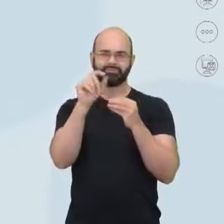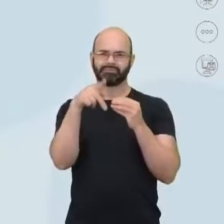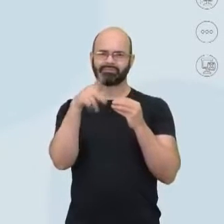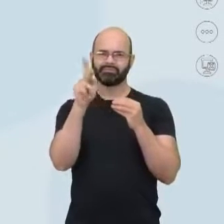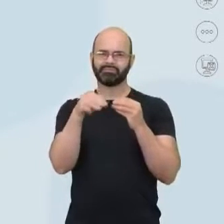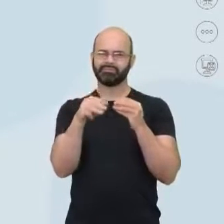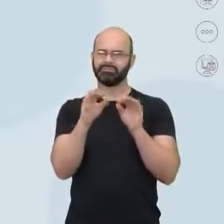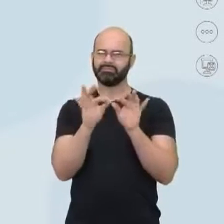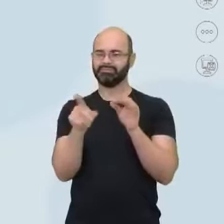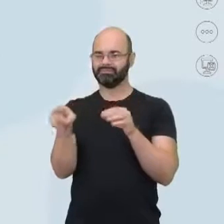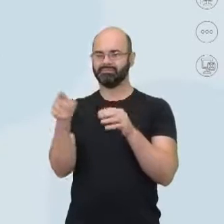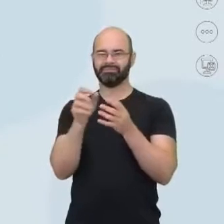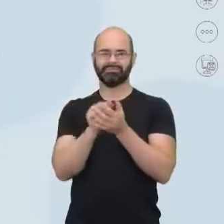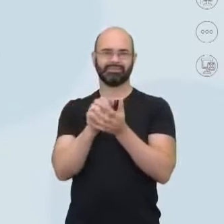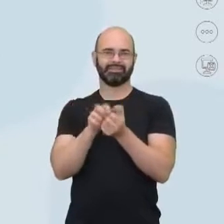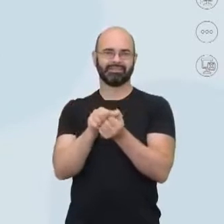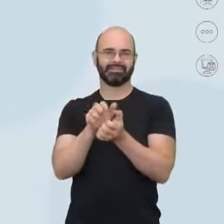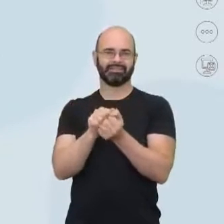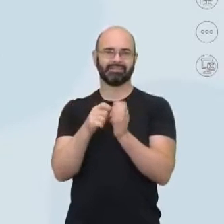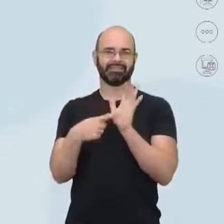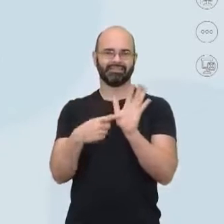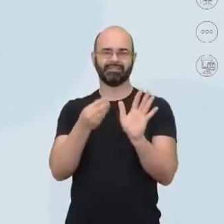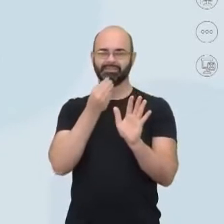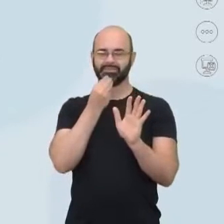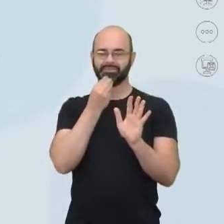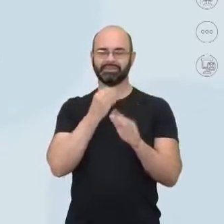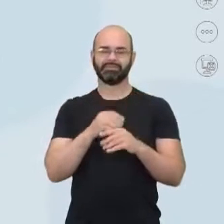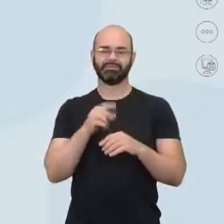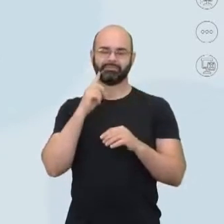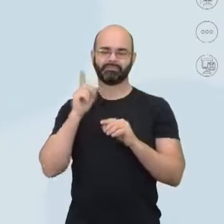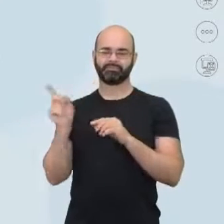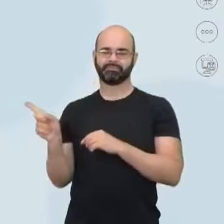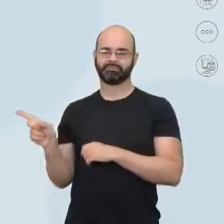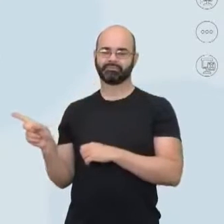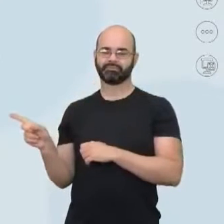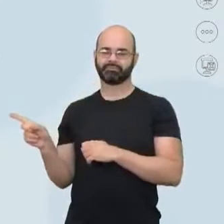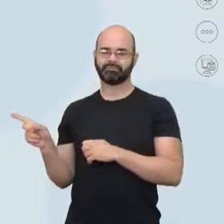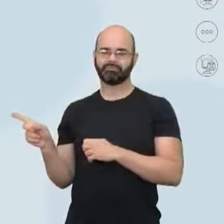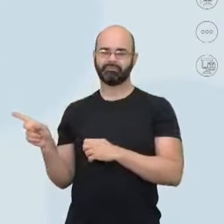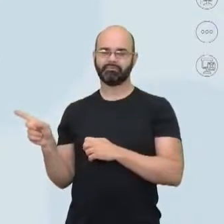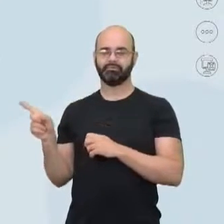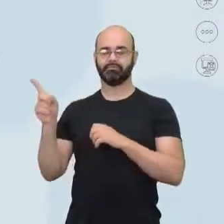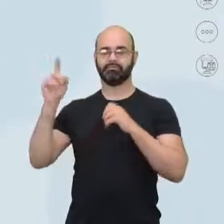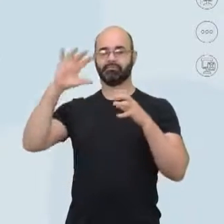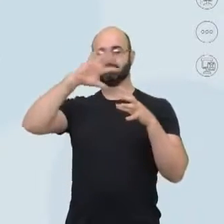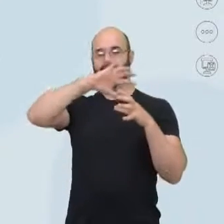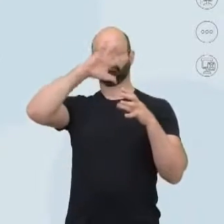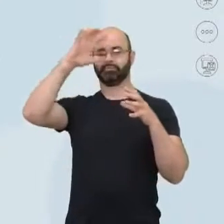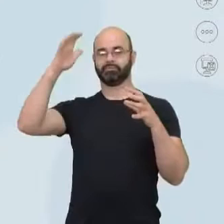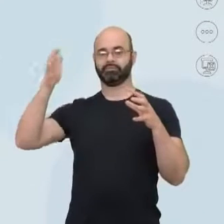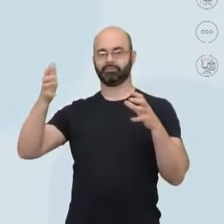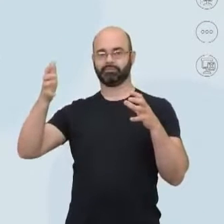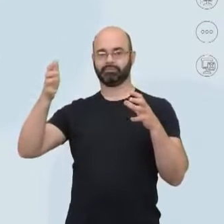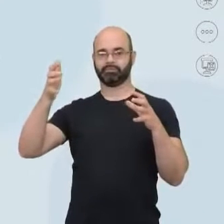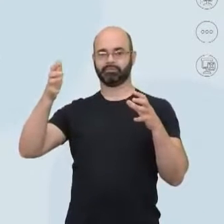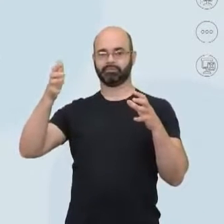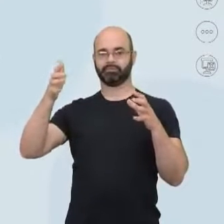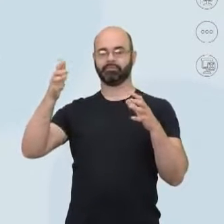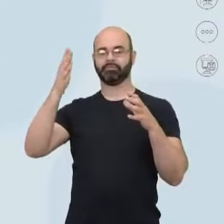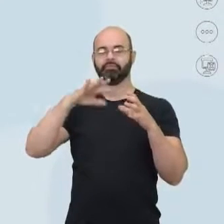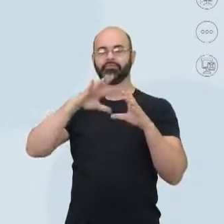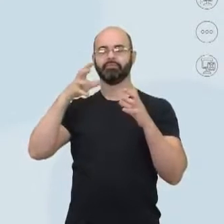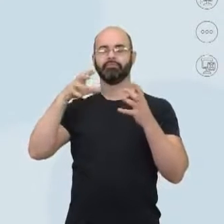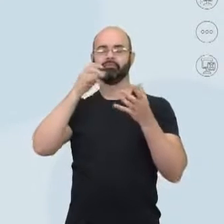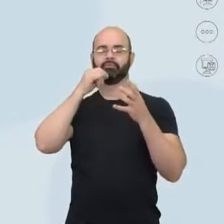mil, né? Nossa. E aí a gente tem aqui, ó, a distância aqui da crosta, né, da superfície terrestre, né, como na parte dos